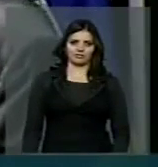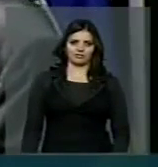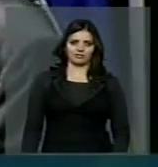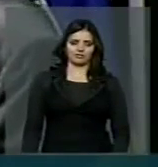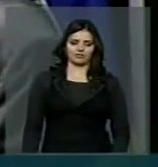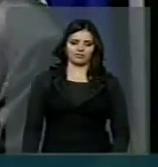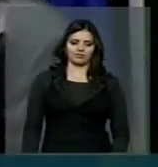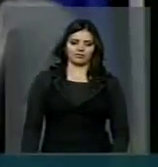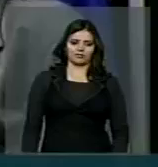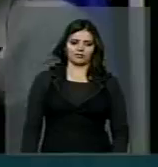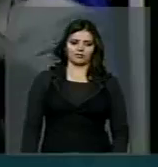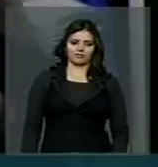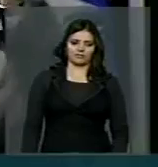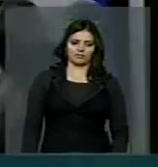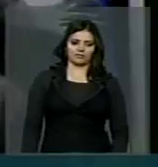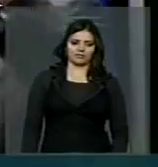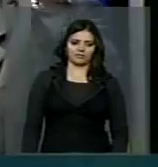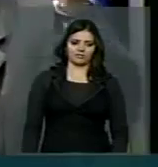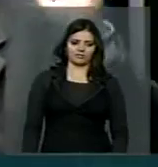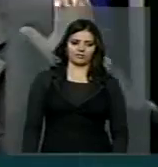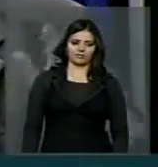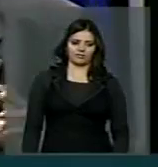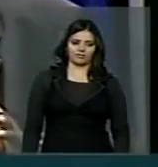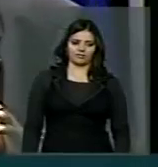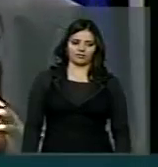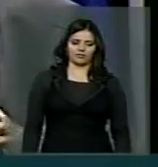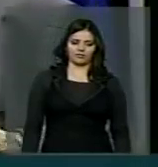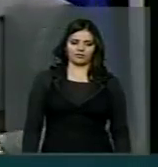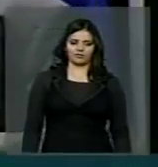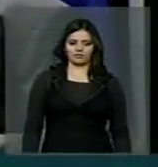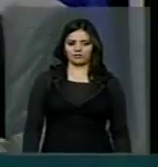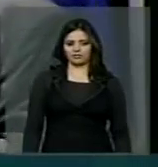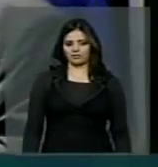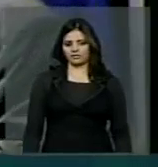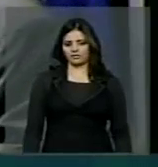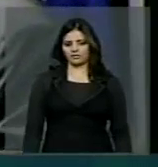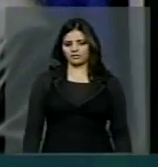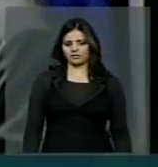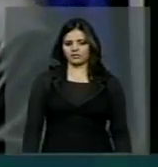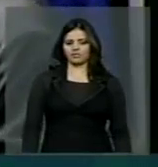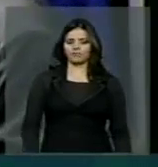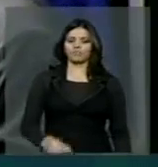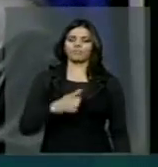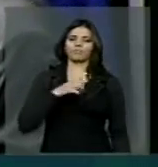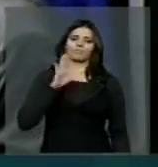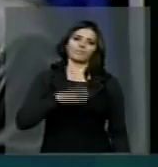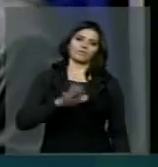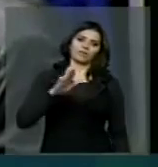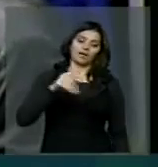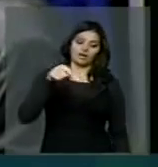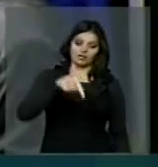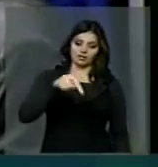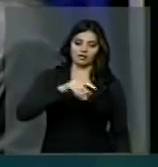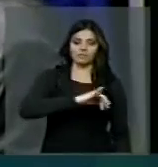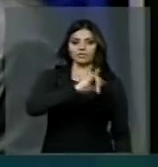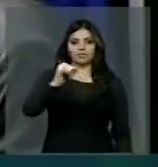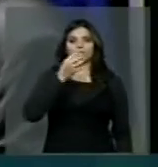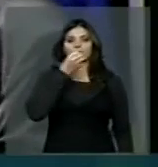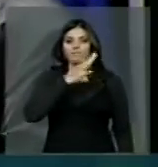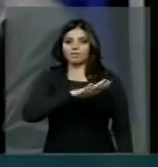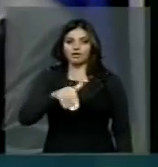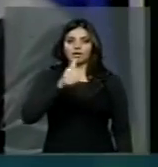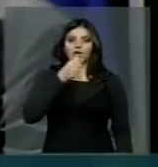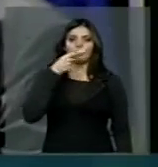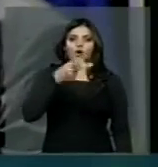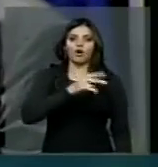Manuel Teodósio, Mano falando para os pernambucanos que todos entendem. Talvez aqui para os anais seja melhor dizer